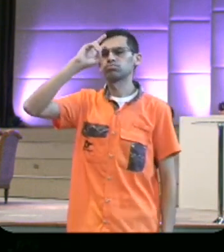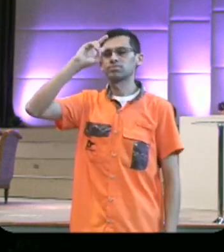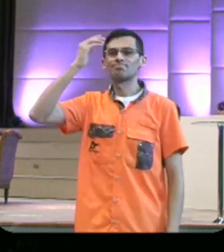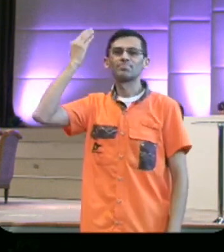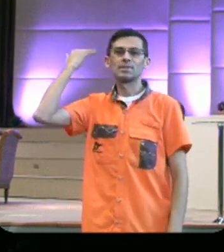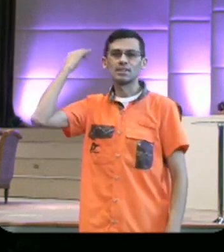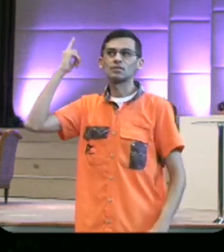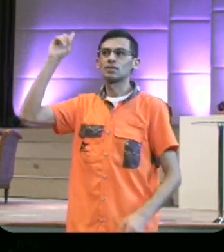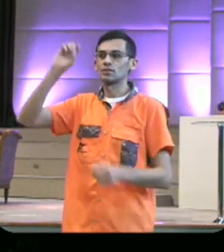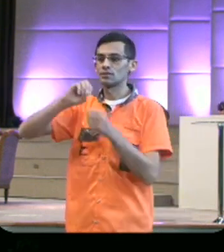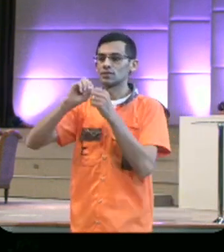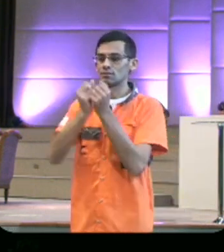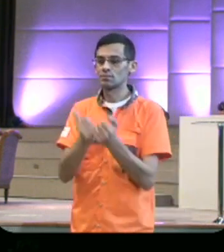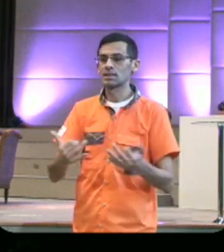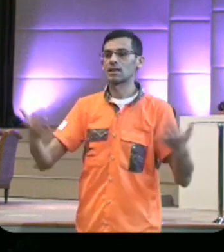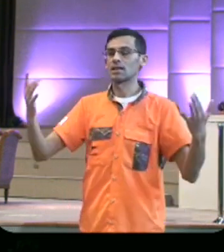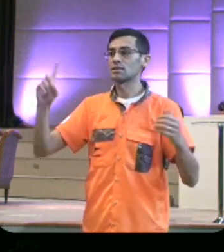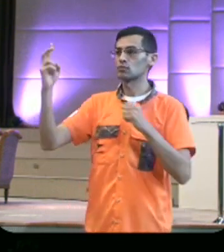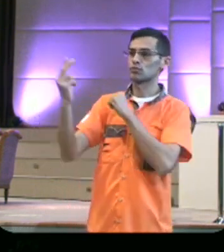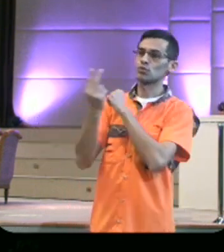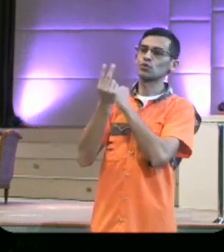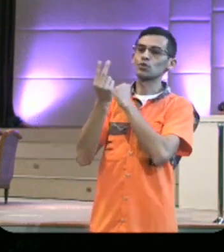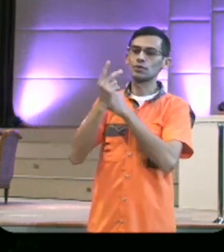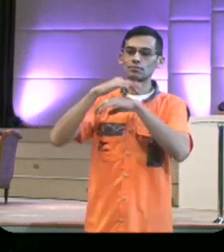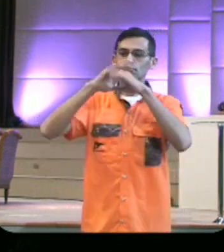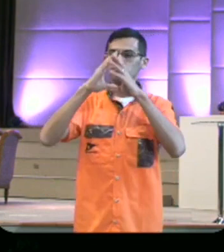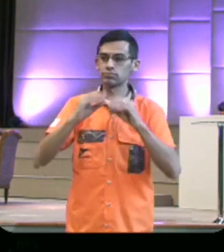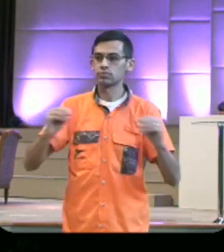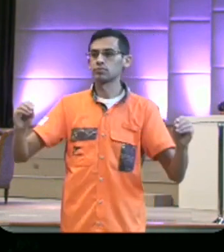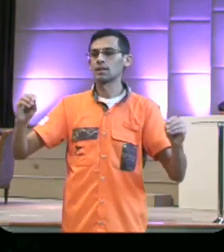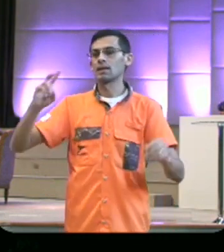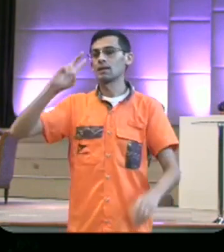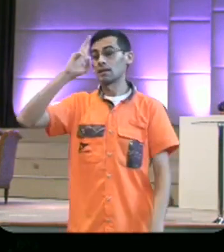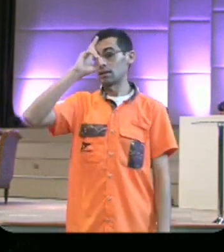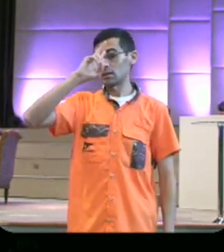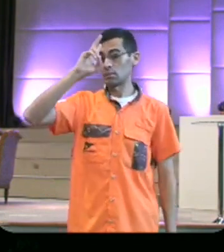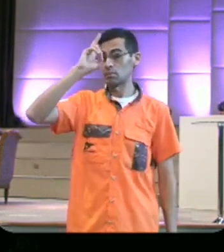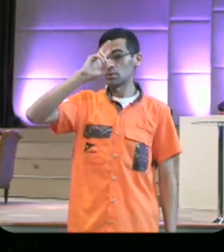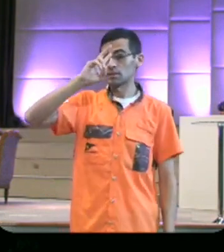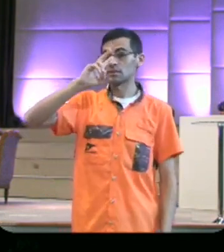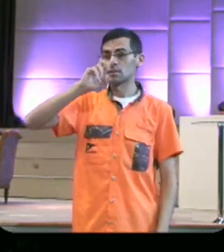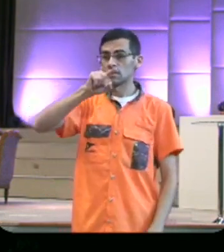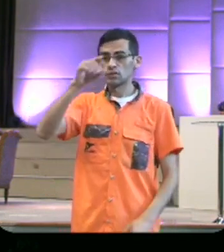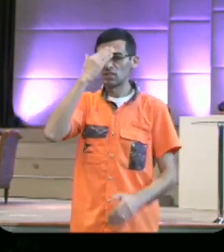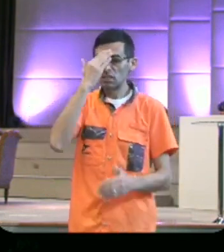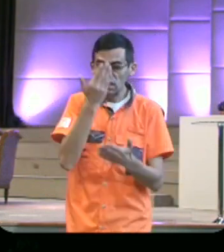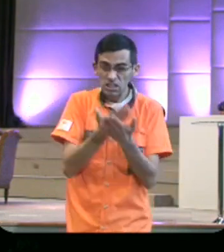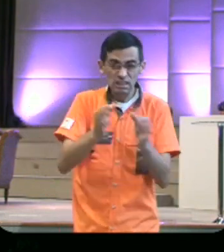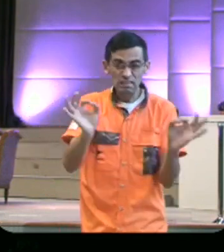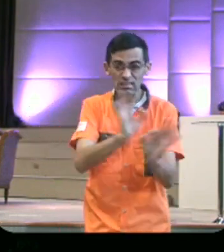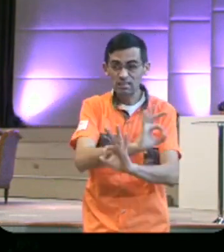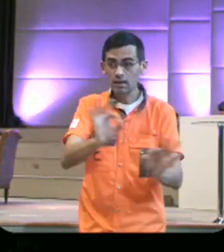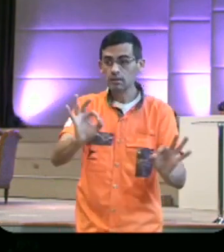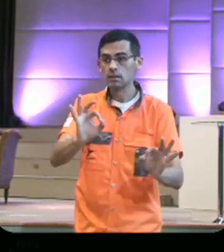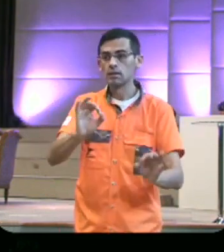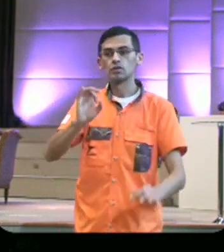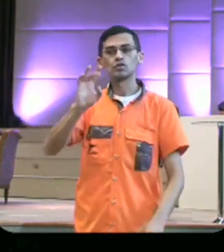Algumas coisas Ele fez. E essas marcas, Ele está dizendo: se você não acredita em mais